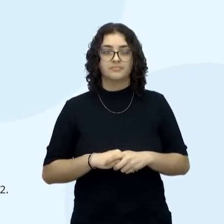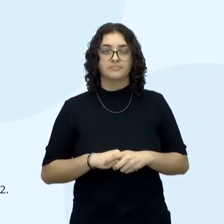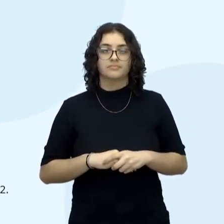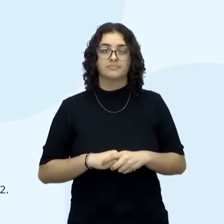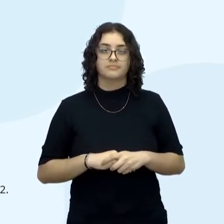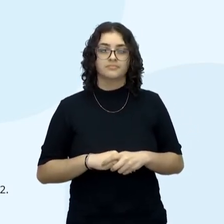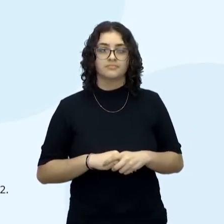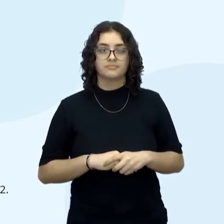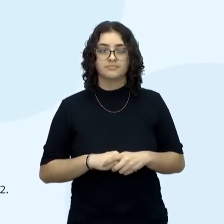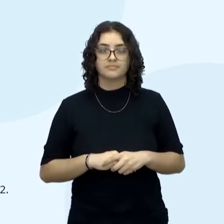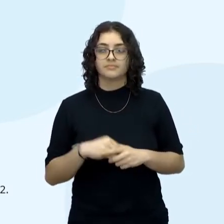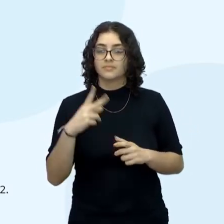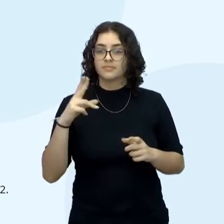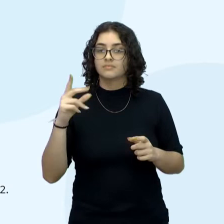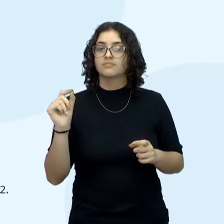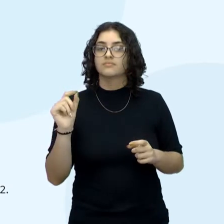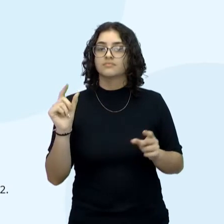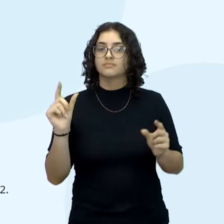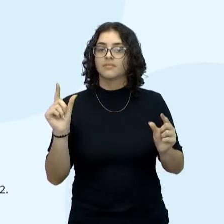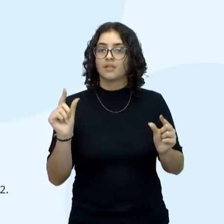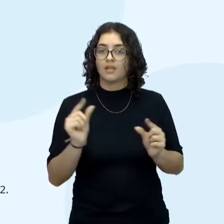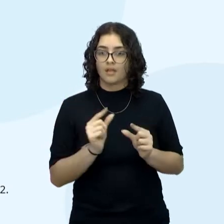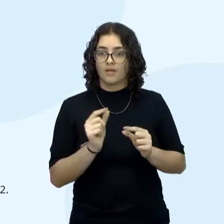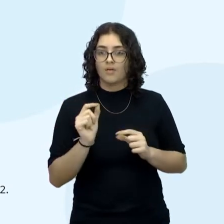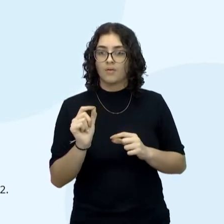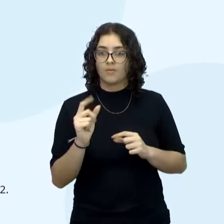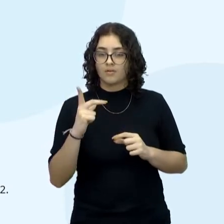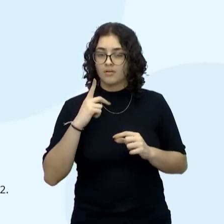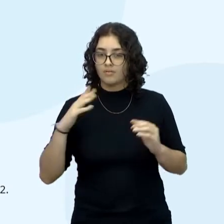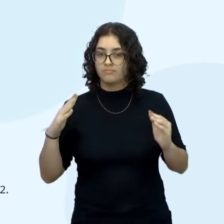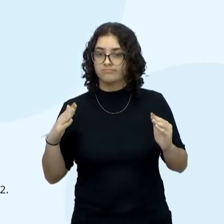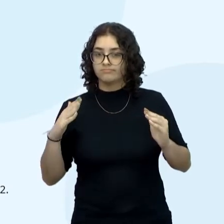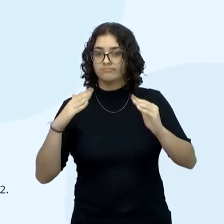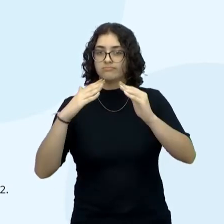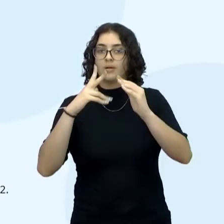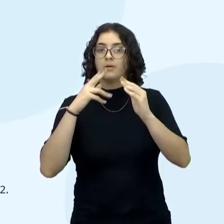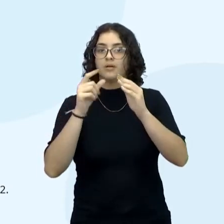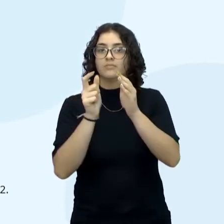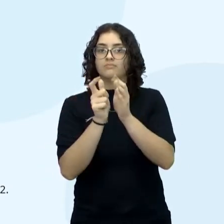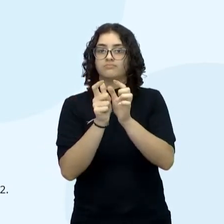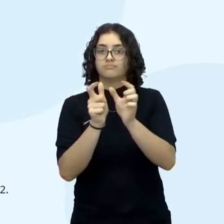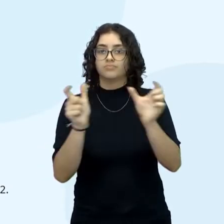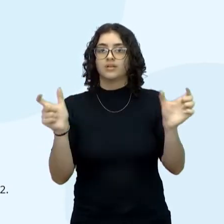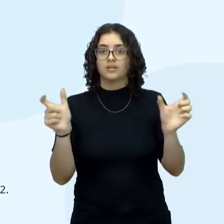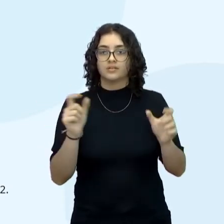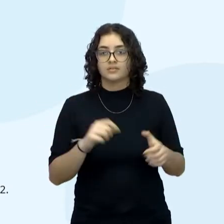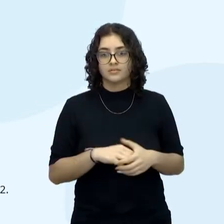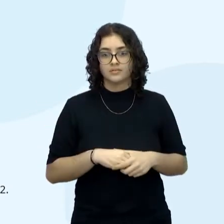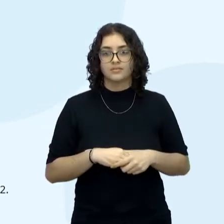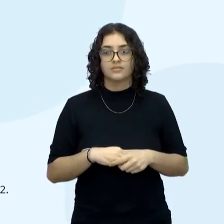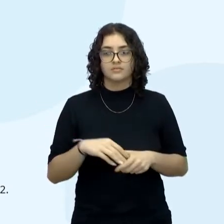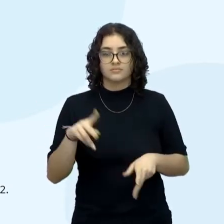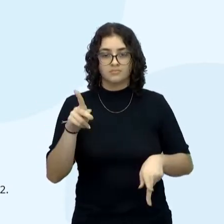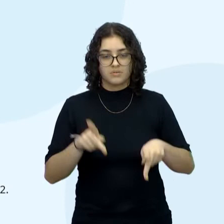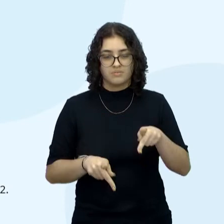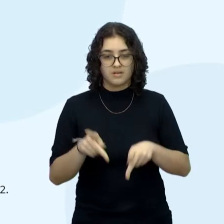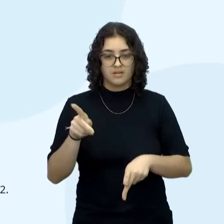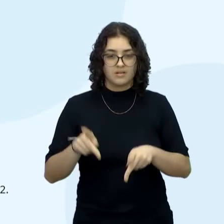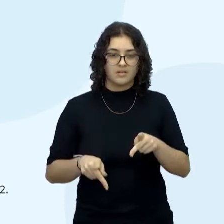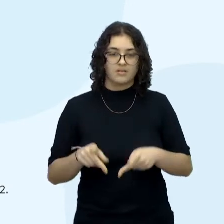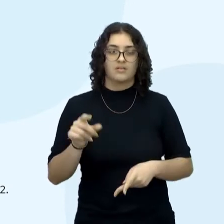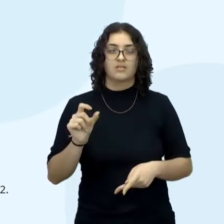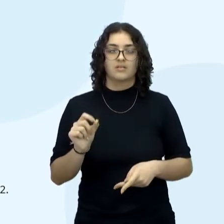E aí isso vai diminuindo e quando vai chegando lá em cima começa a aumentar de novo, ou seja, a população